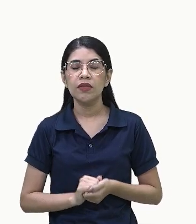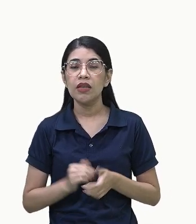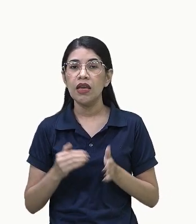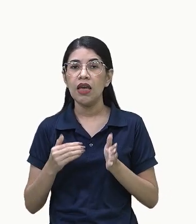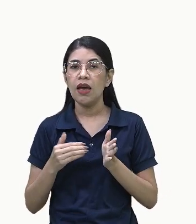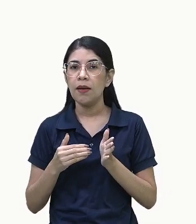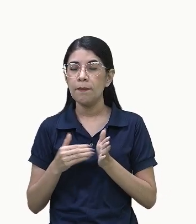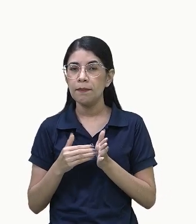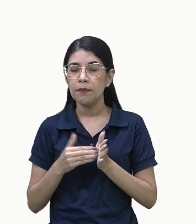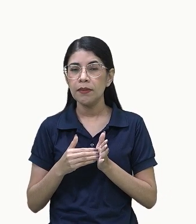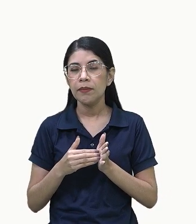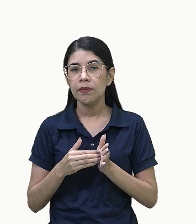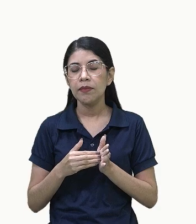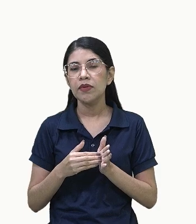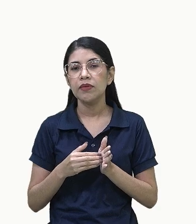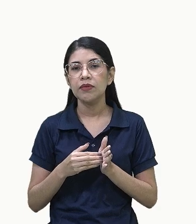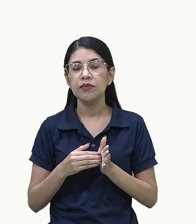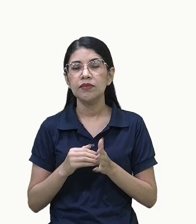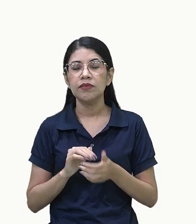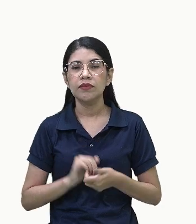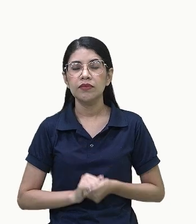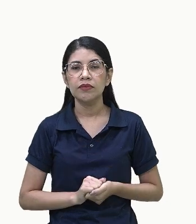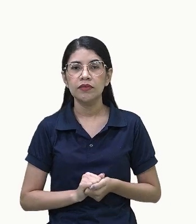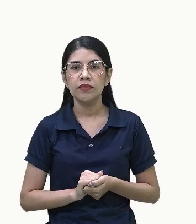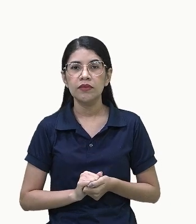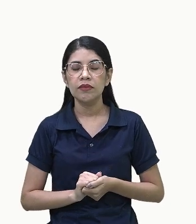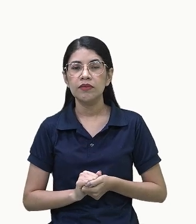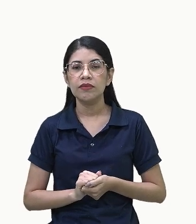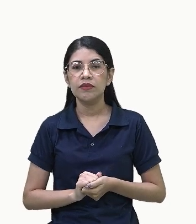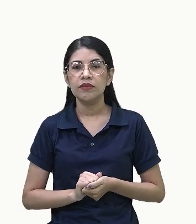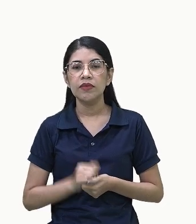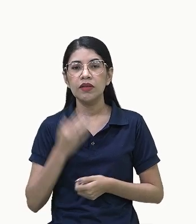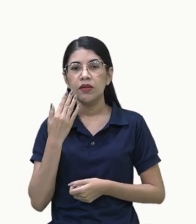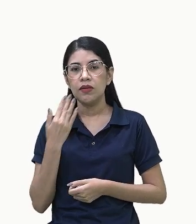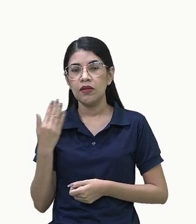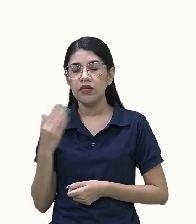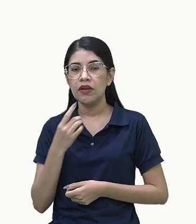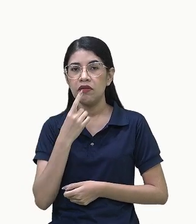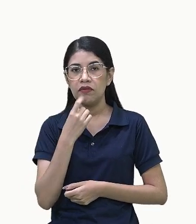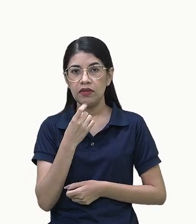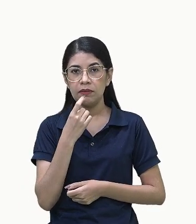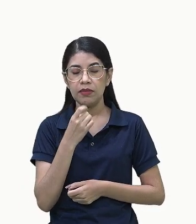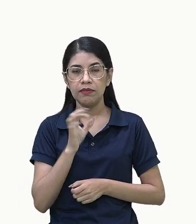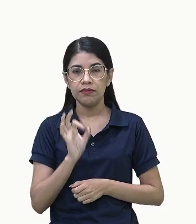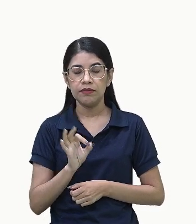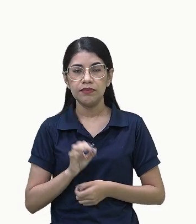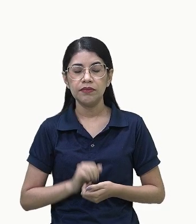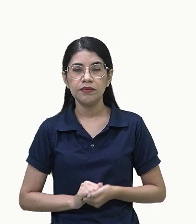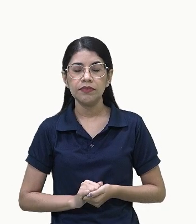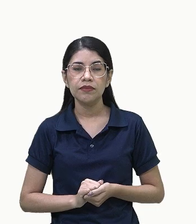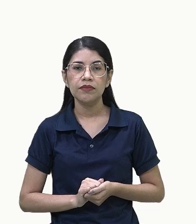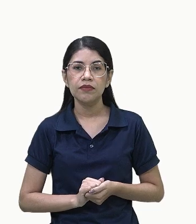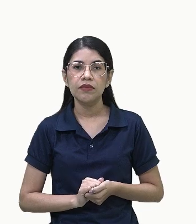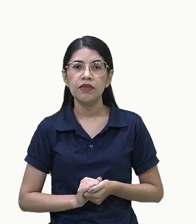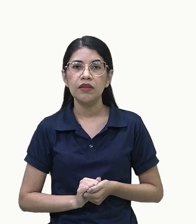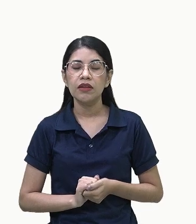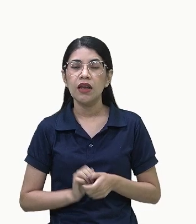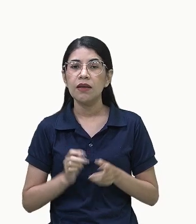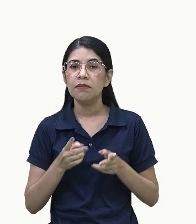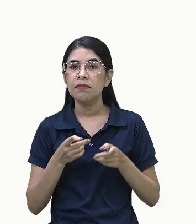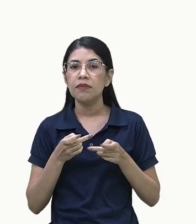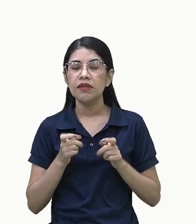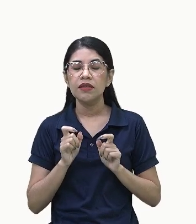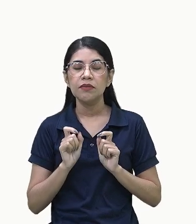penúltima, considerando da esquerda para a direita, ou seja, ela está aqui. E aí, a gente consegue